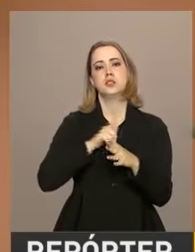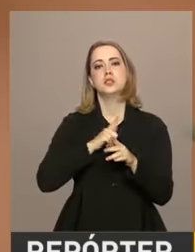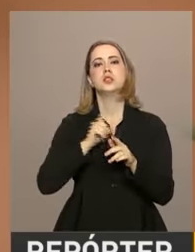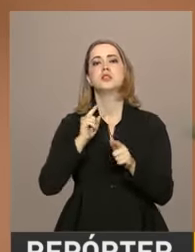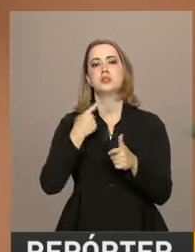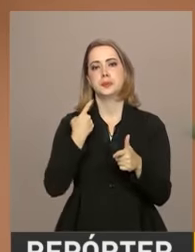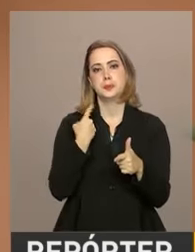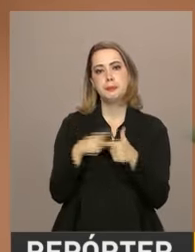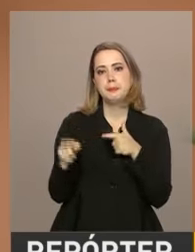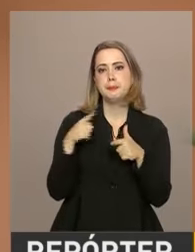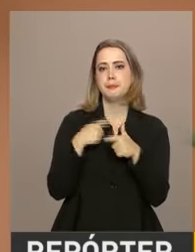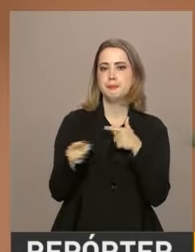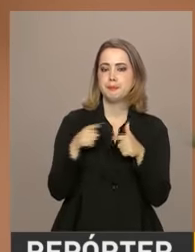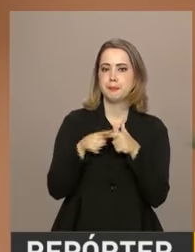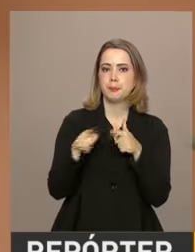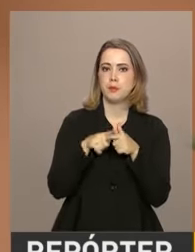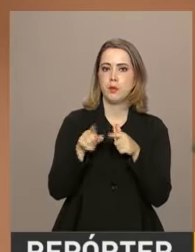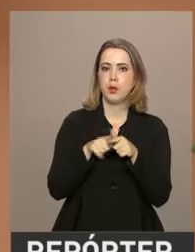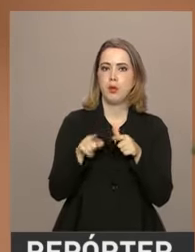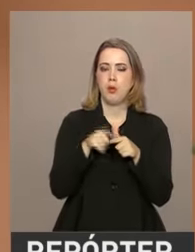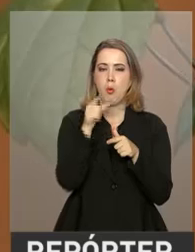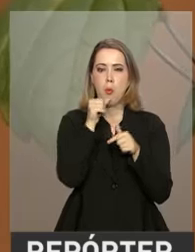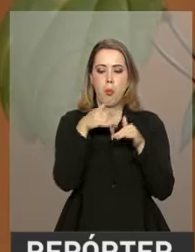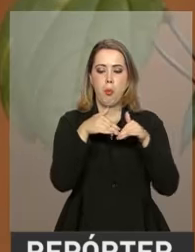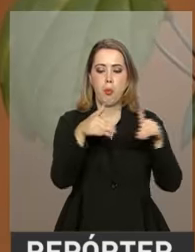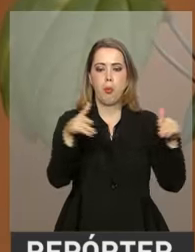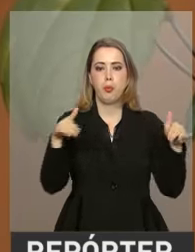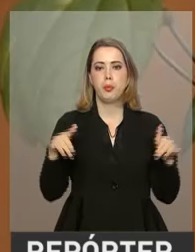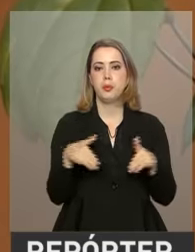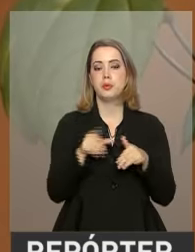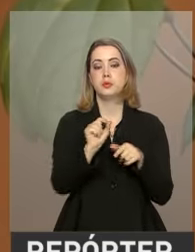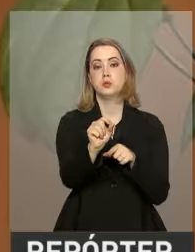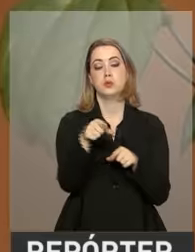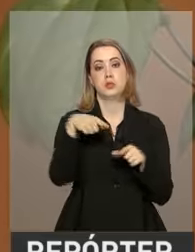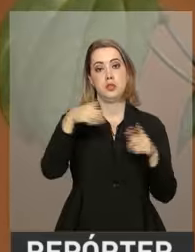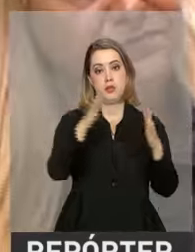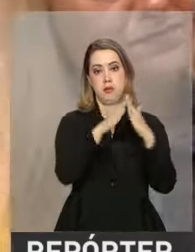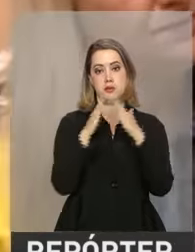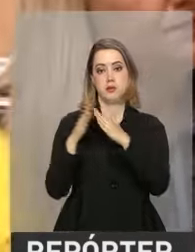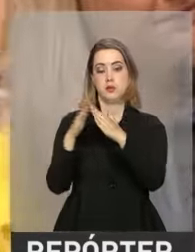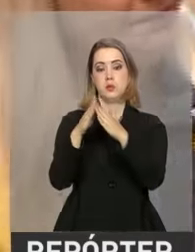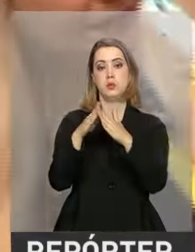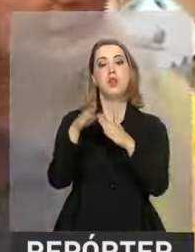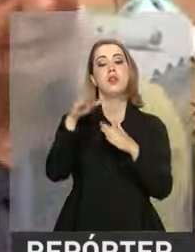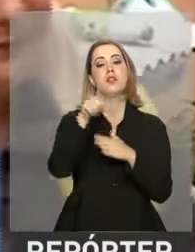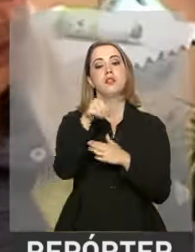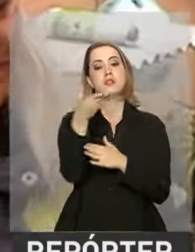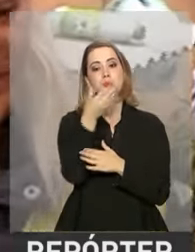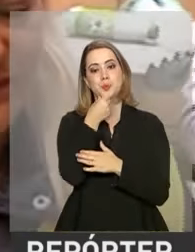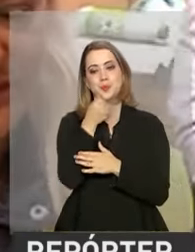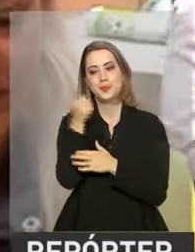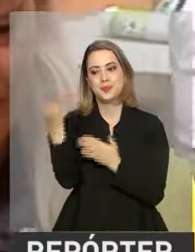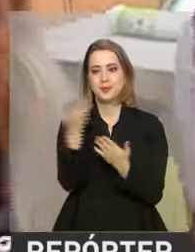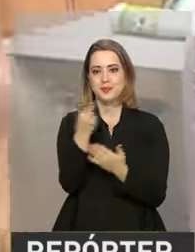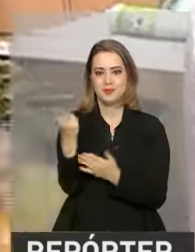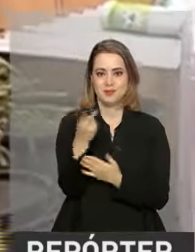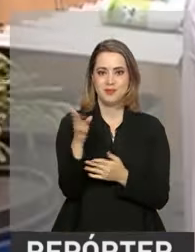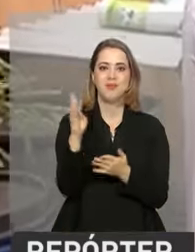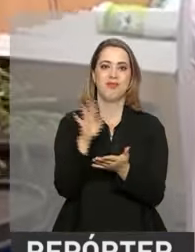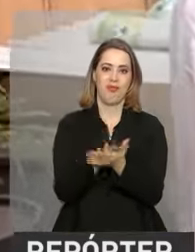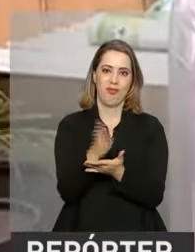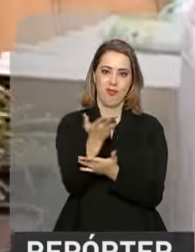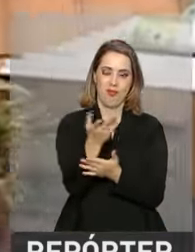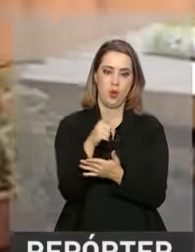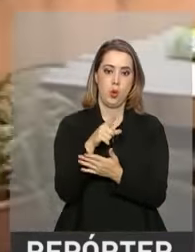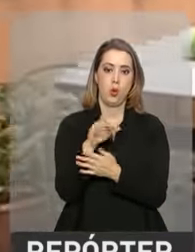que possa vir a ser um criador a gente anota né Essa aqui é a residência então do seu Nelson e da Dona Maria José que V falar com a gente